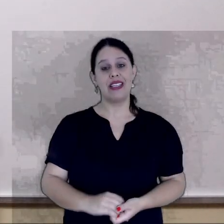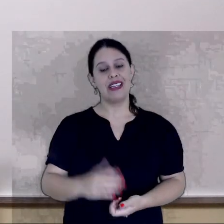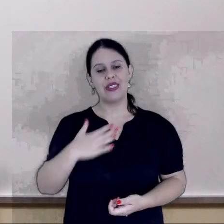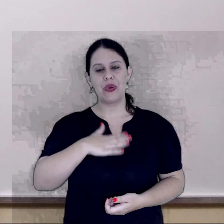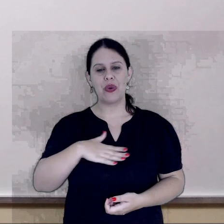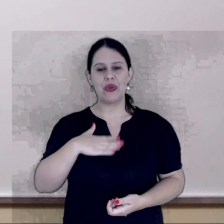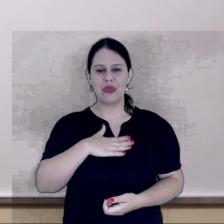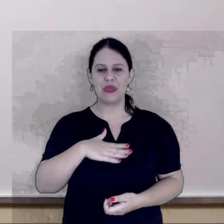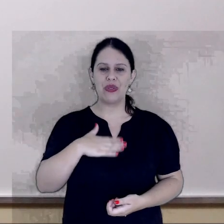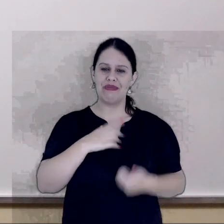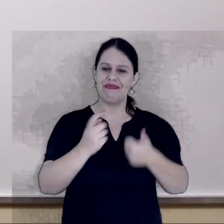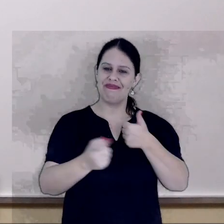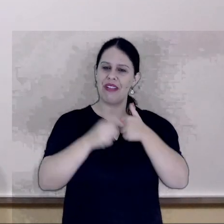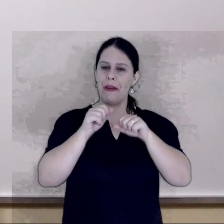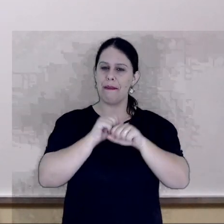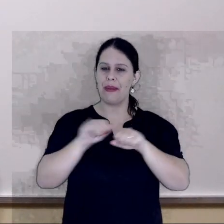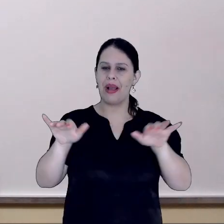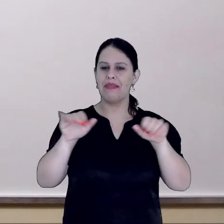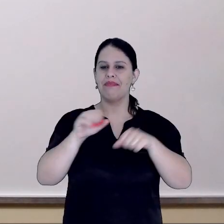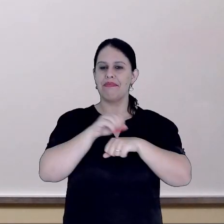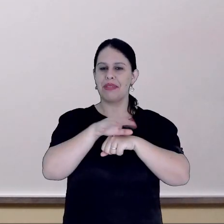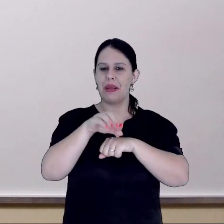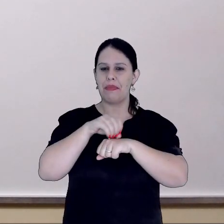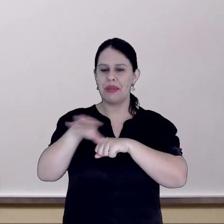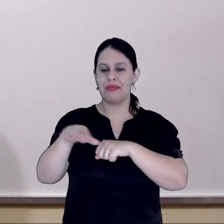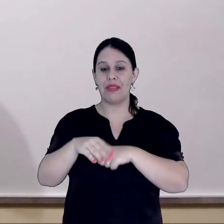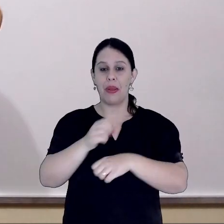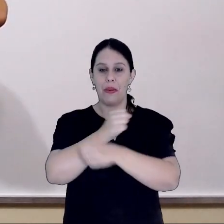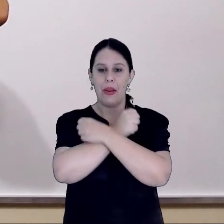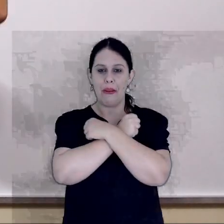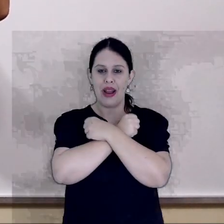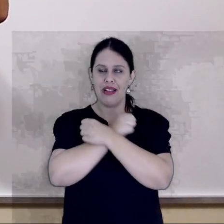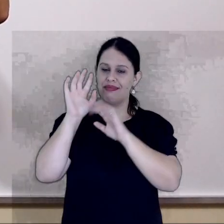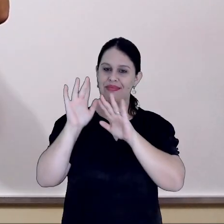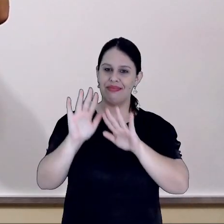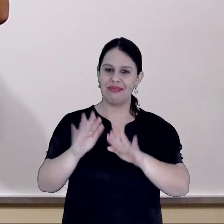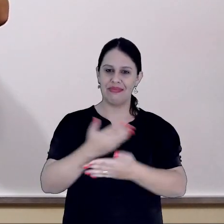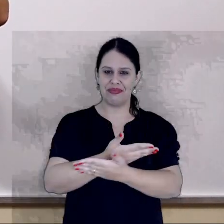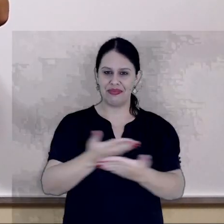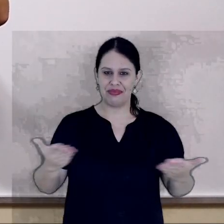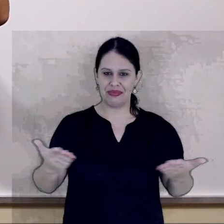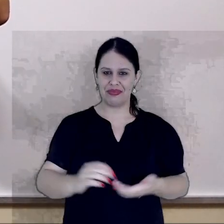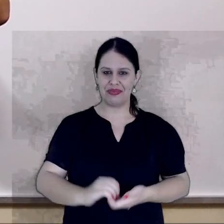notificações. E se gostou do vídeo, curte e compartilha. Um abraço e fiquem com Deus.